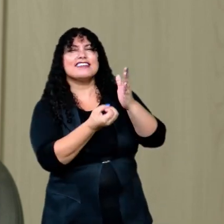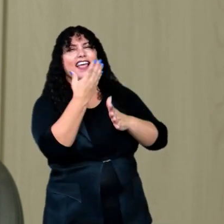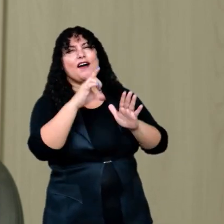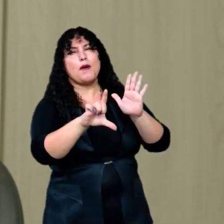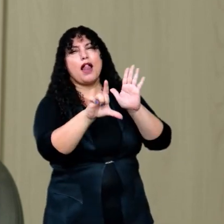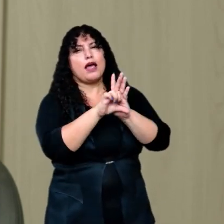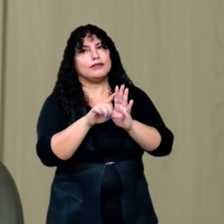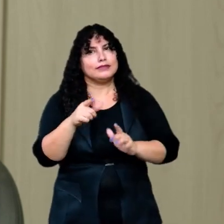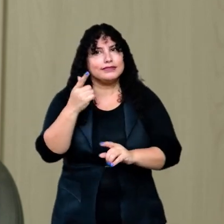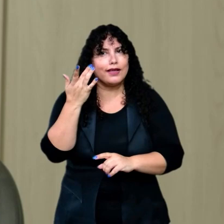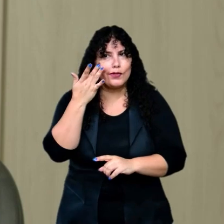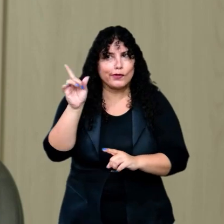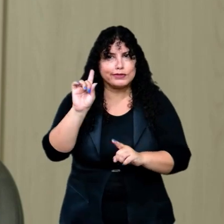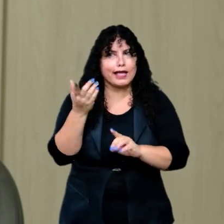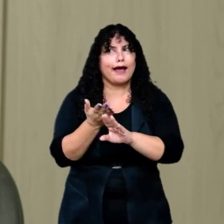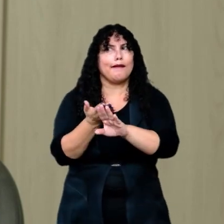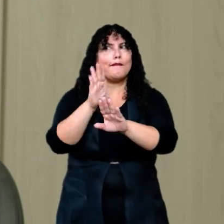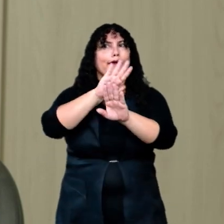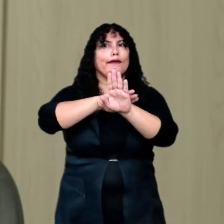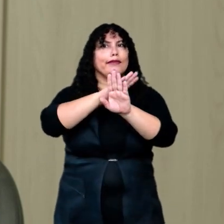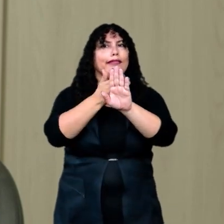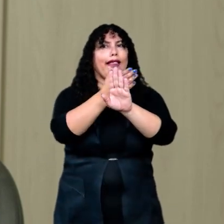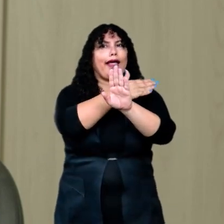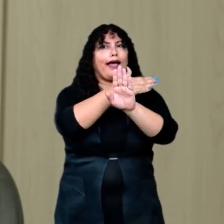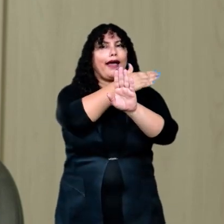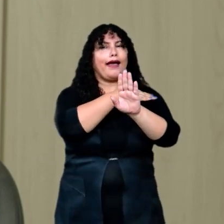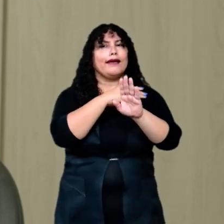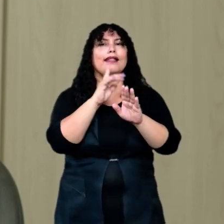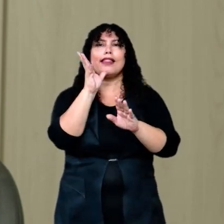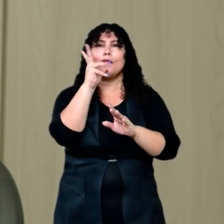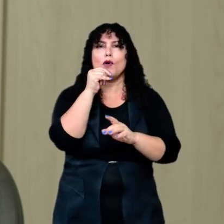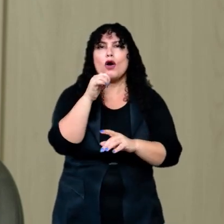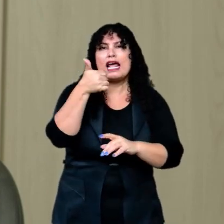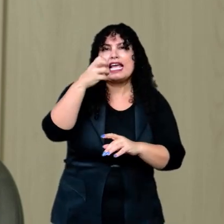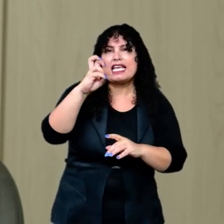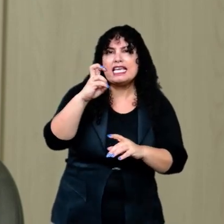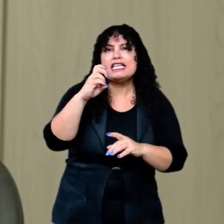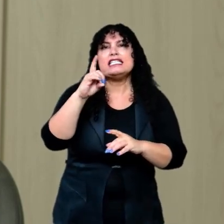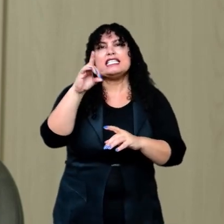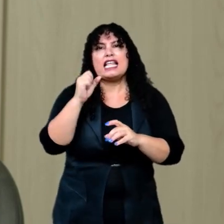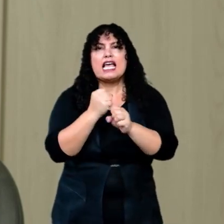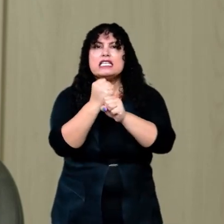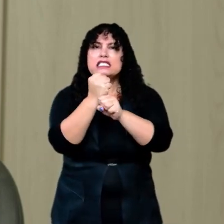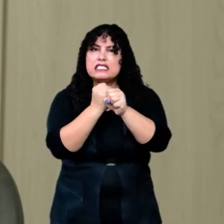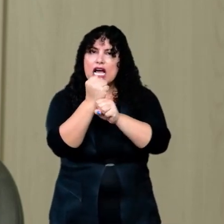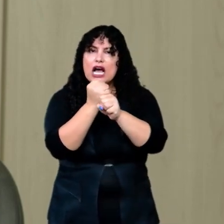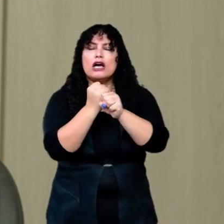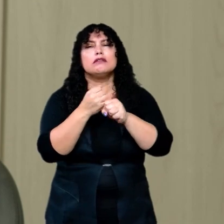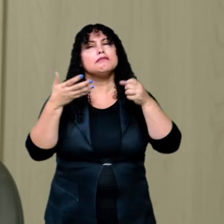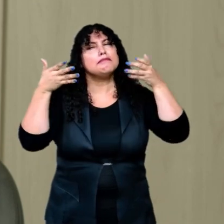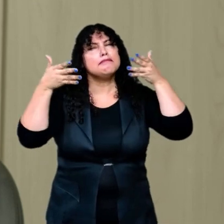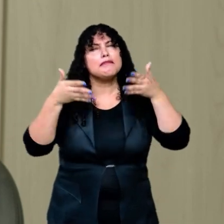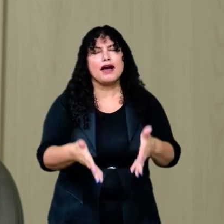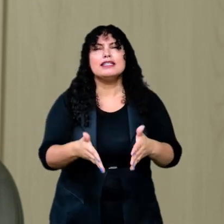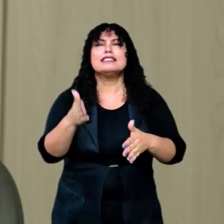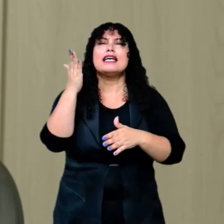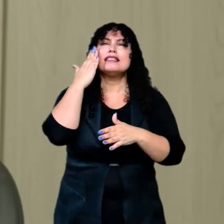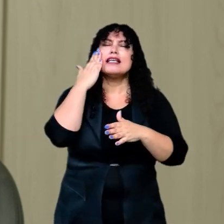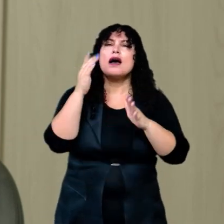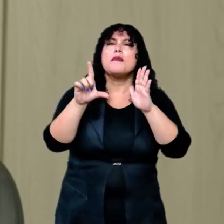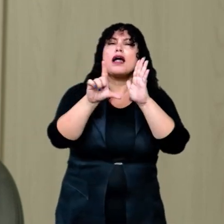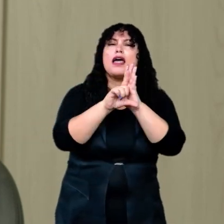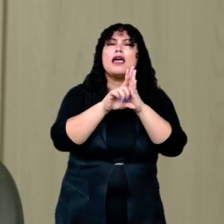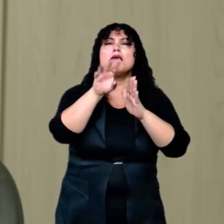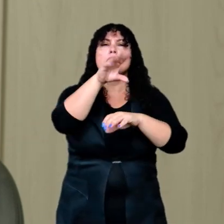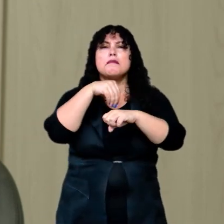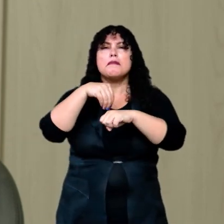É porque você não sabe o tempo que a gente leva. A gente leva 10, 15 anos para conseguir fechar, pegar uma lei. Então, participe. Quando você souber de alguma lei, por exemplo,